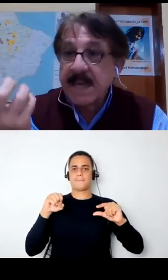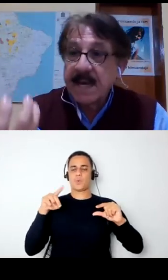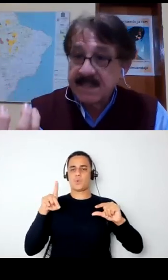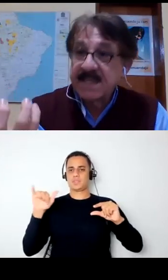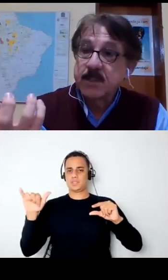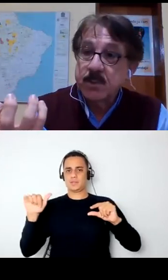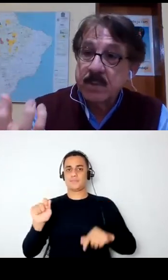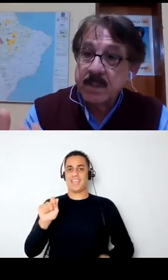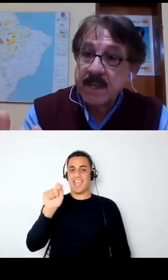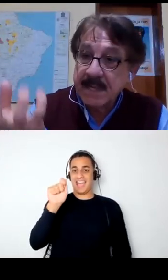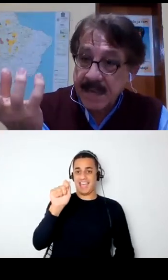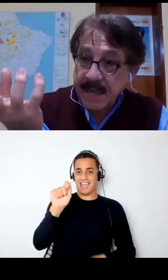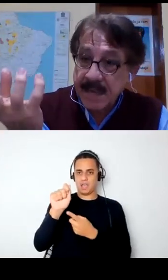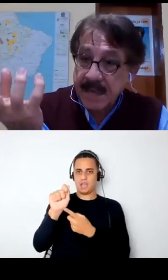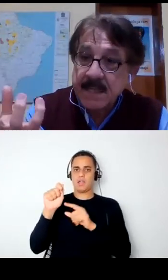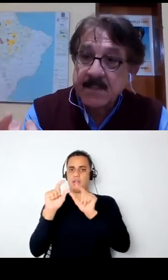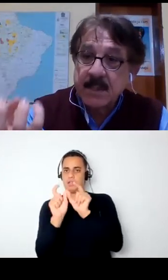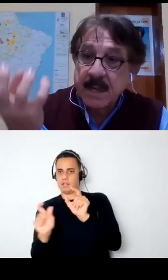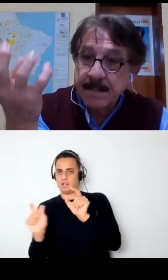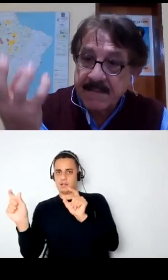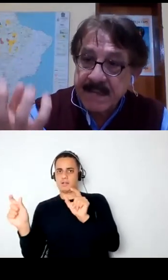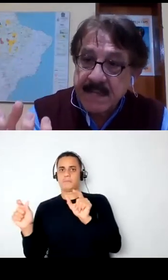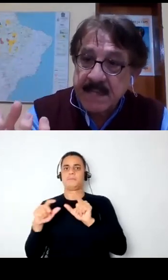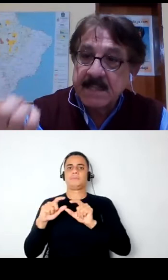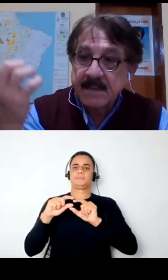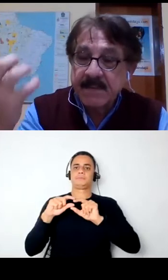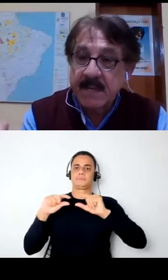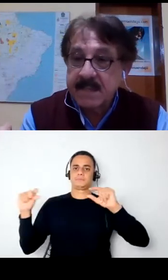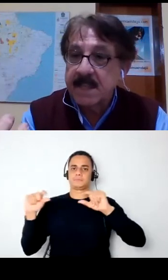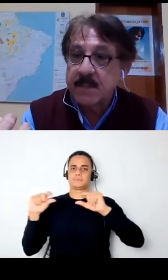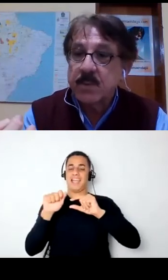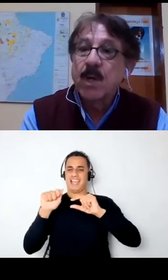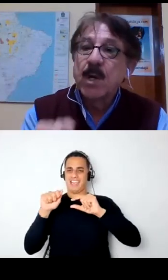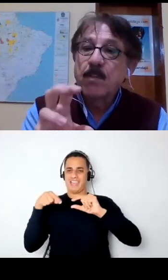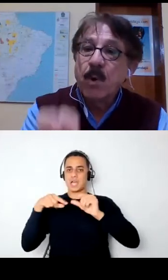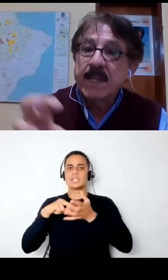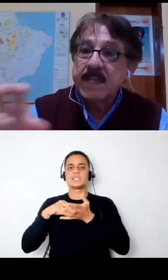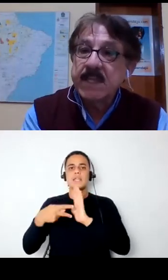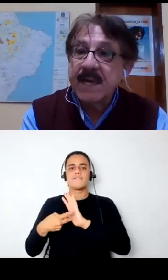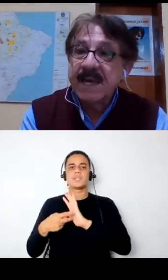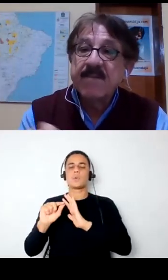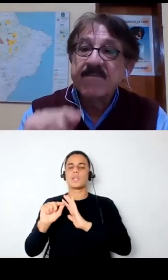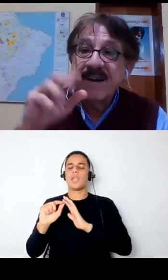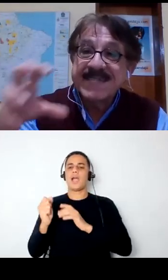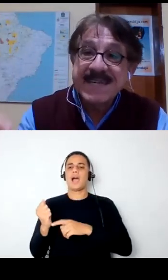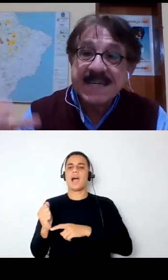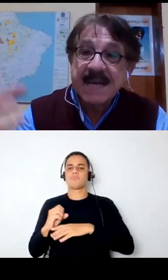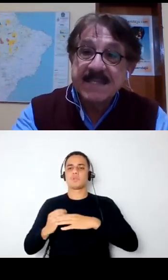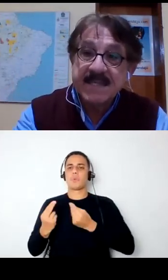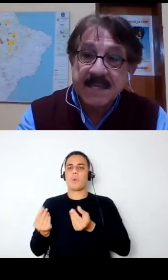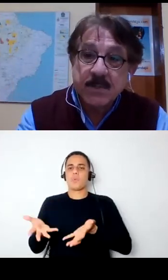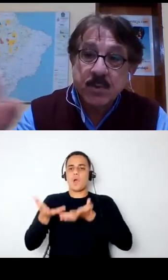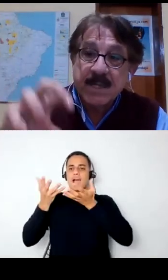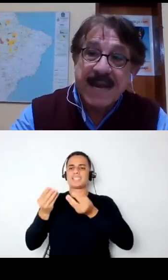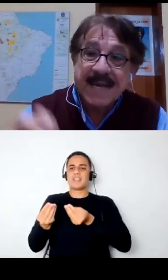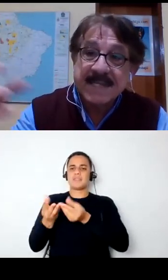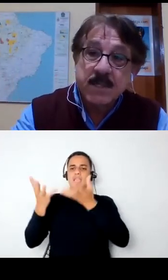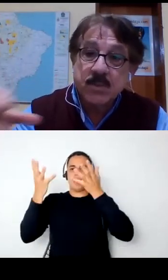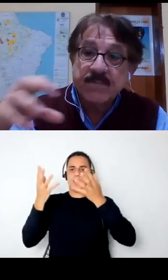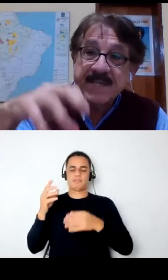coisas. Ascender, em Caingangue, em Grubn, mas em Guarani, está ali com a forma da conjugação, da primeira